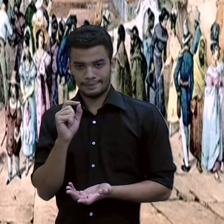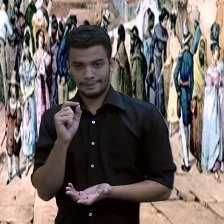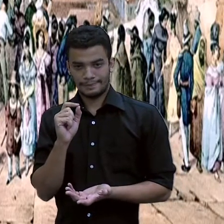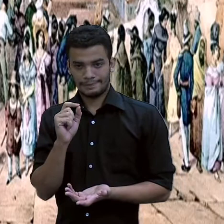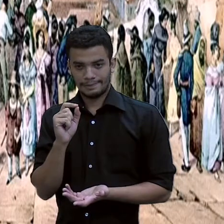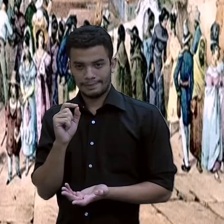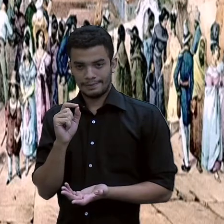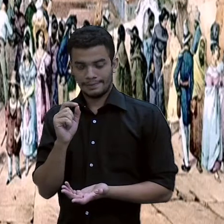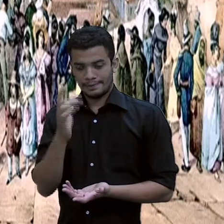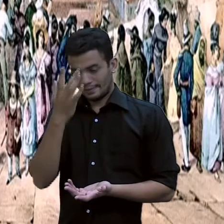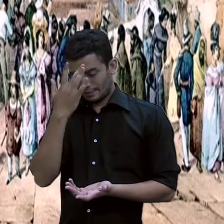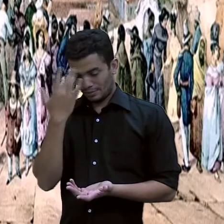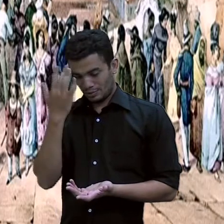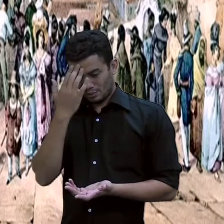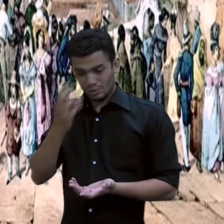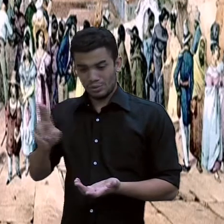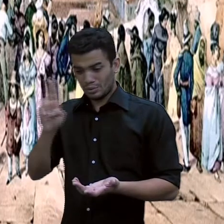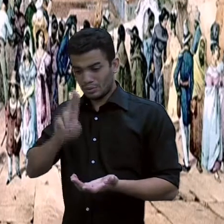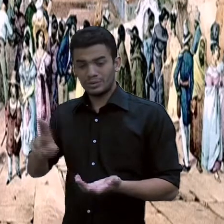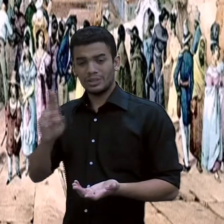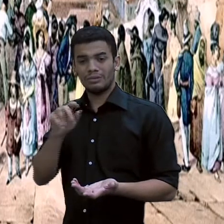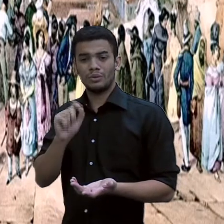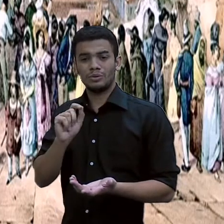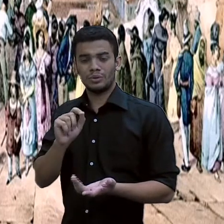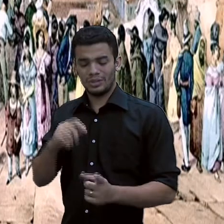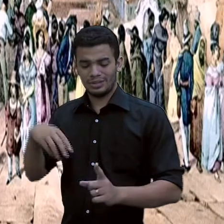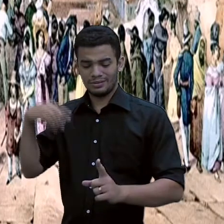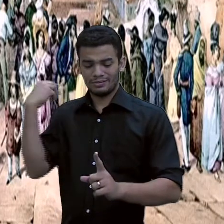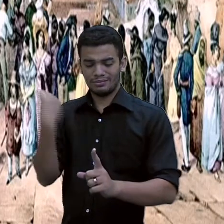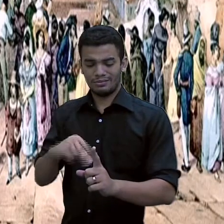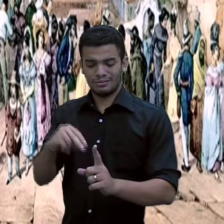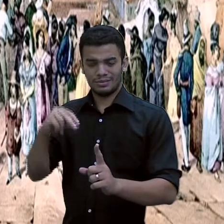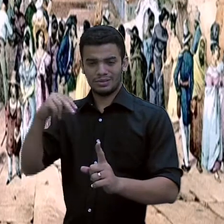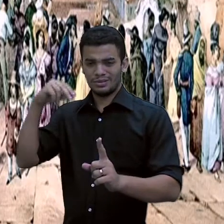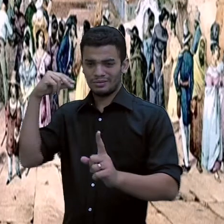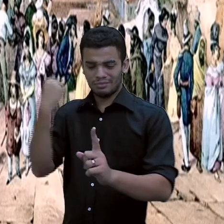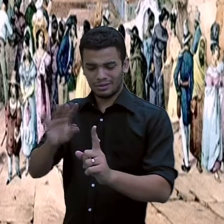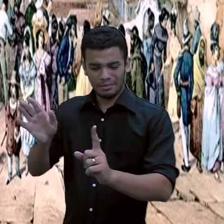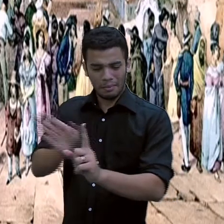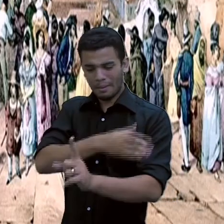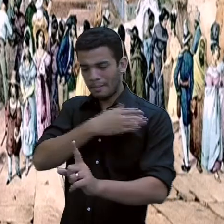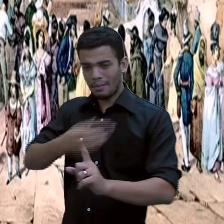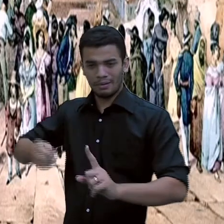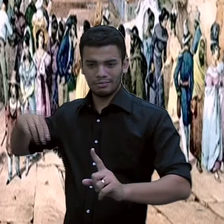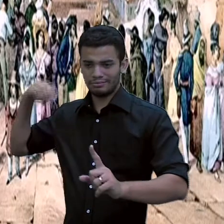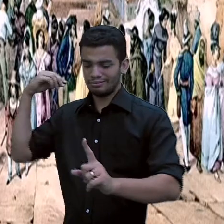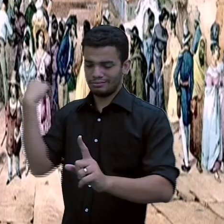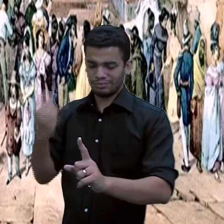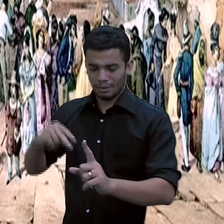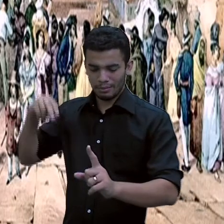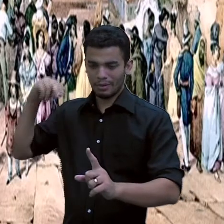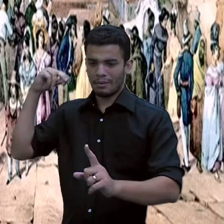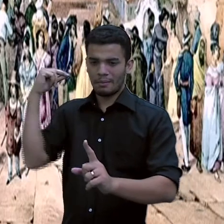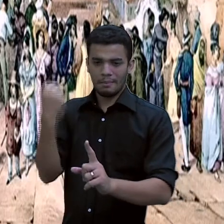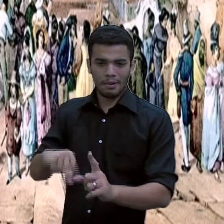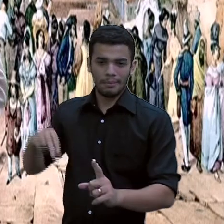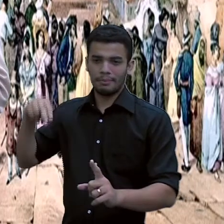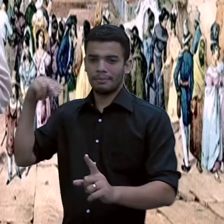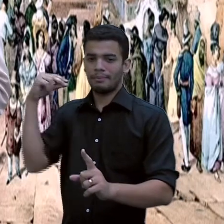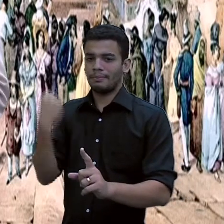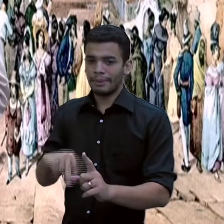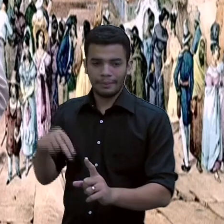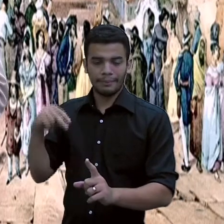do abuso e da violência. As longas jornadas de trabalho estabeleciam uma condição de vida